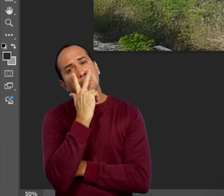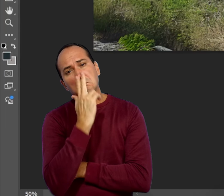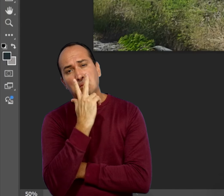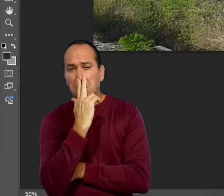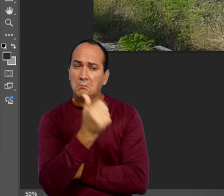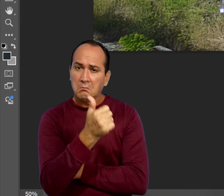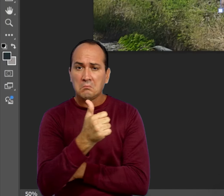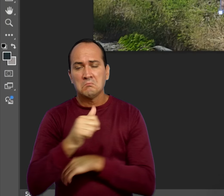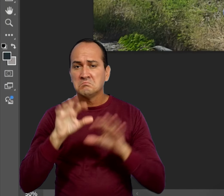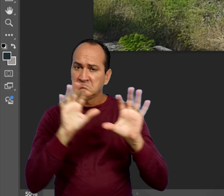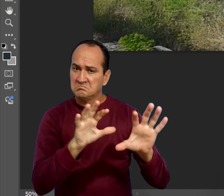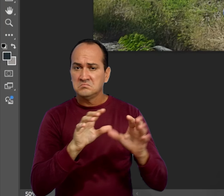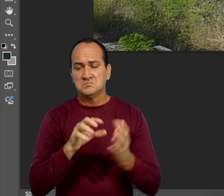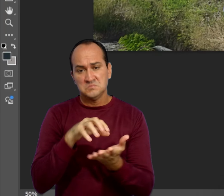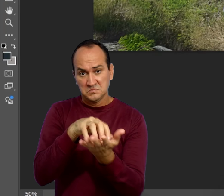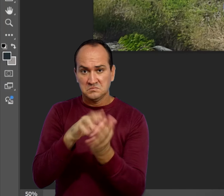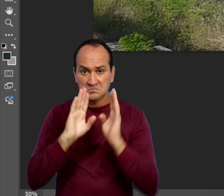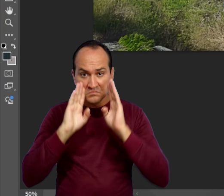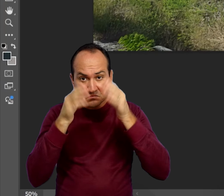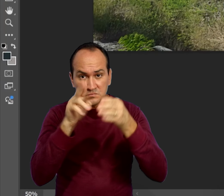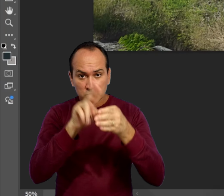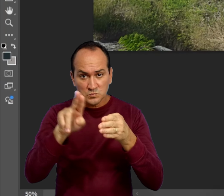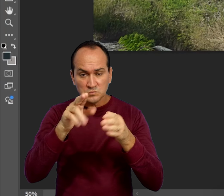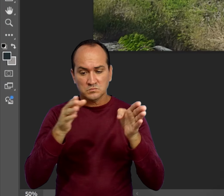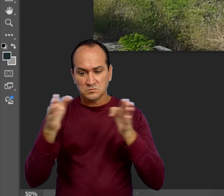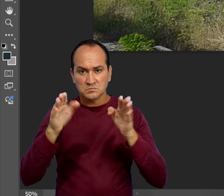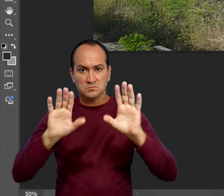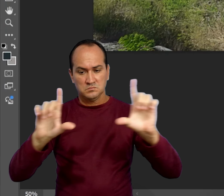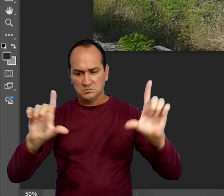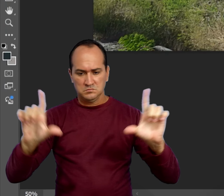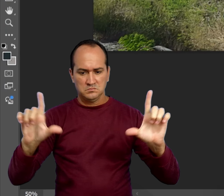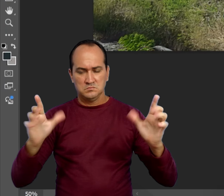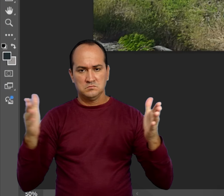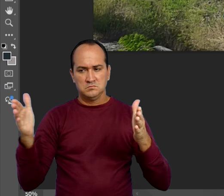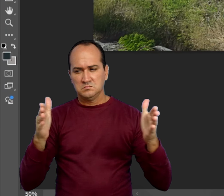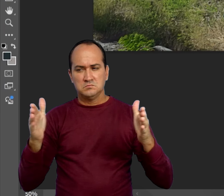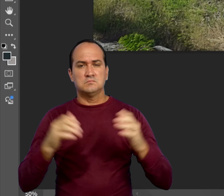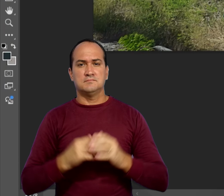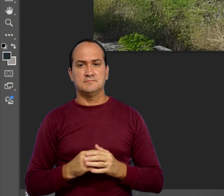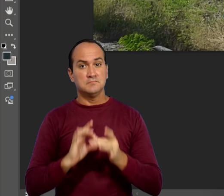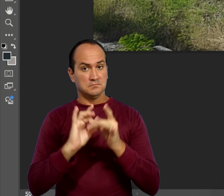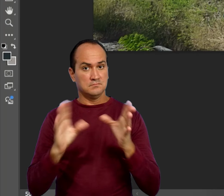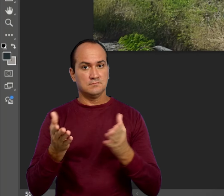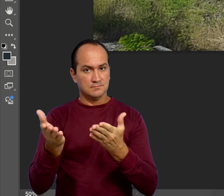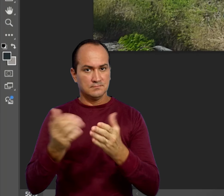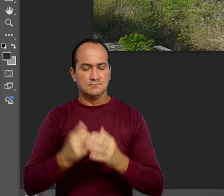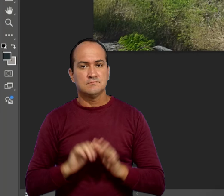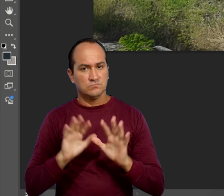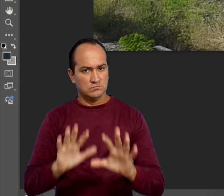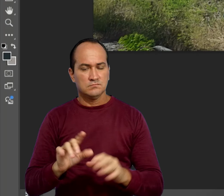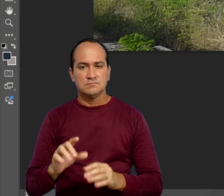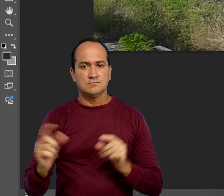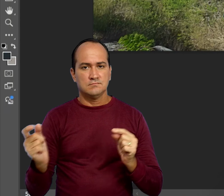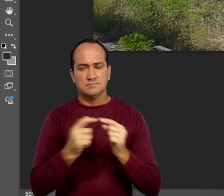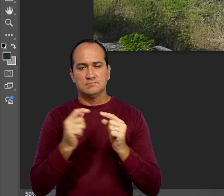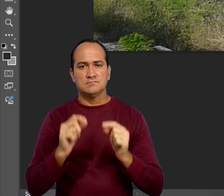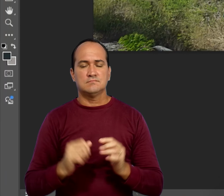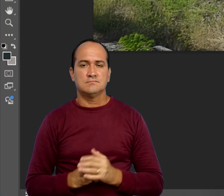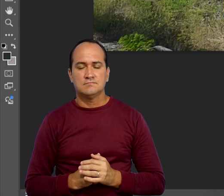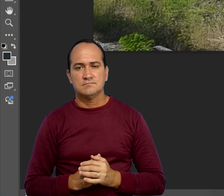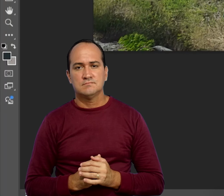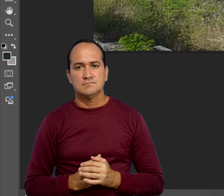tão centralizado, tá? Mas eu acho que aqui tem um bom posicionamento aqui. Pronto, então eu vou deixar assim,